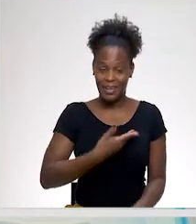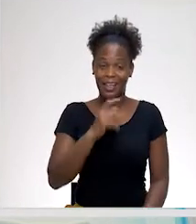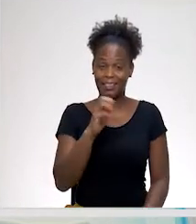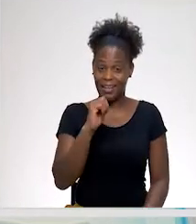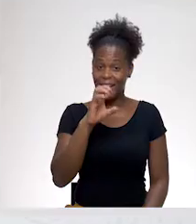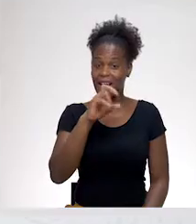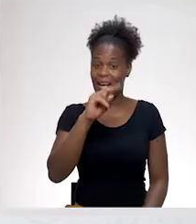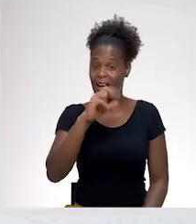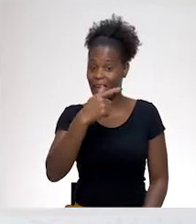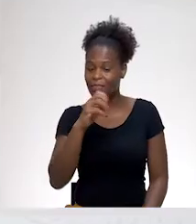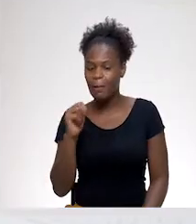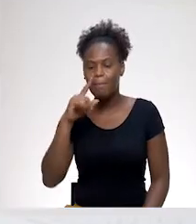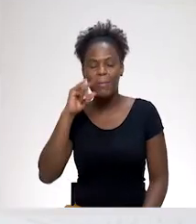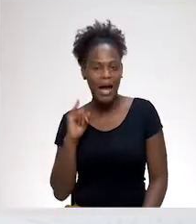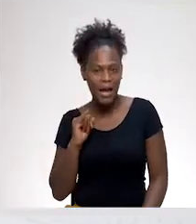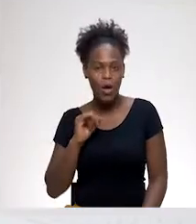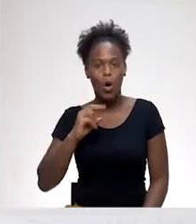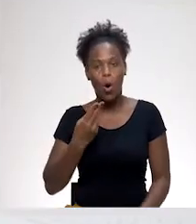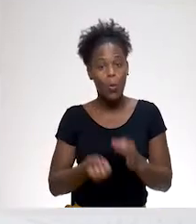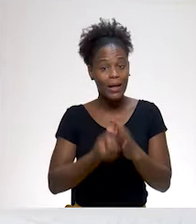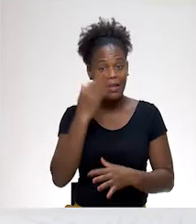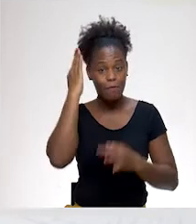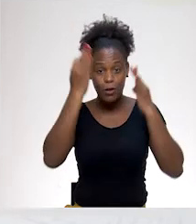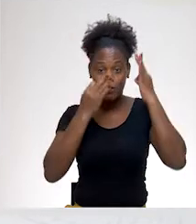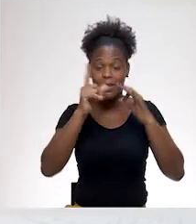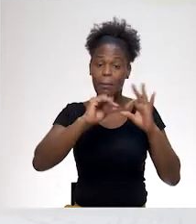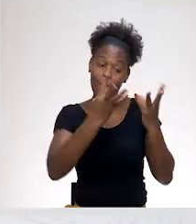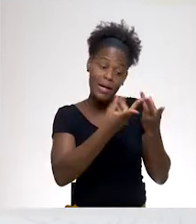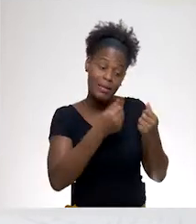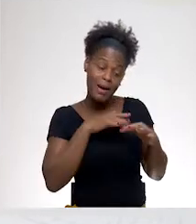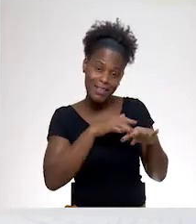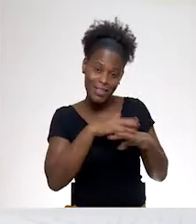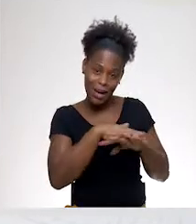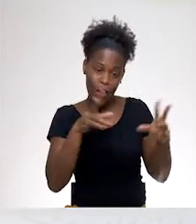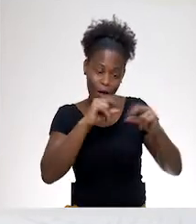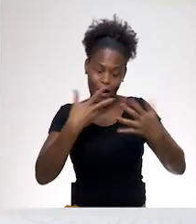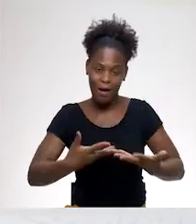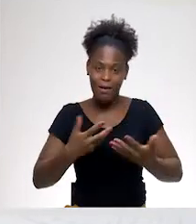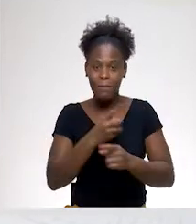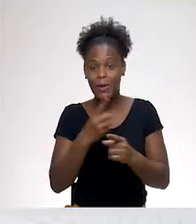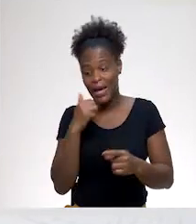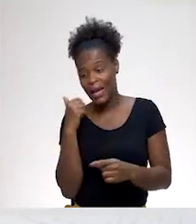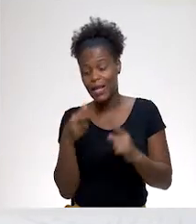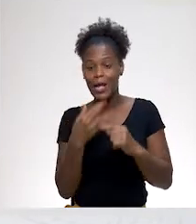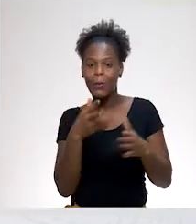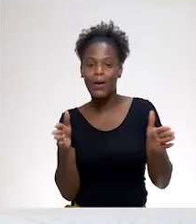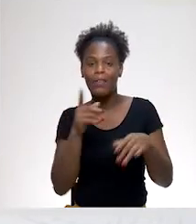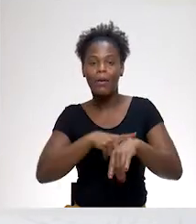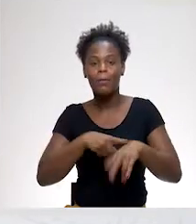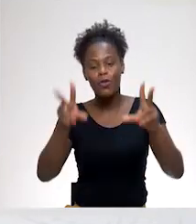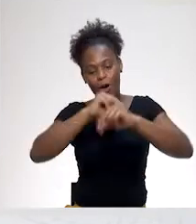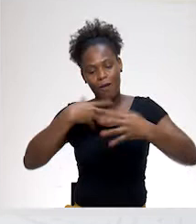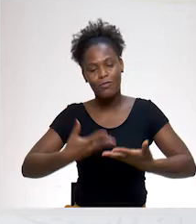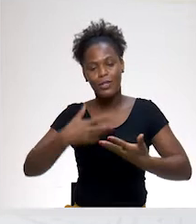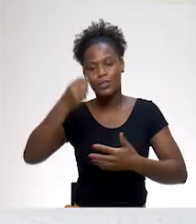René Descartes é considerado o pai ou fundador da filosofia e da matemática moderna, pois ele inaugura a